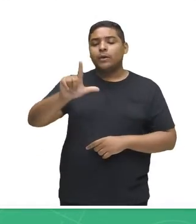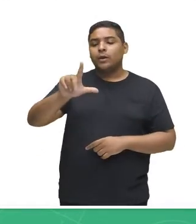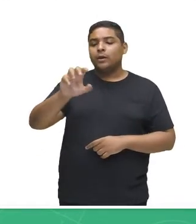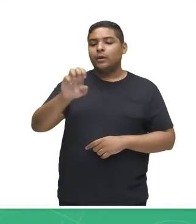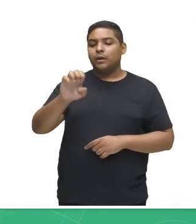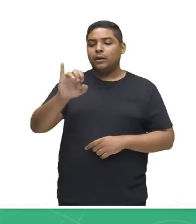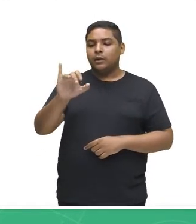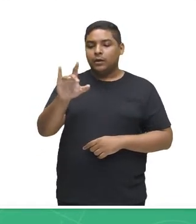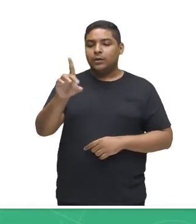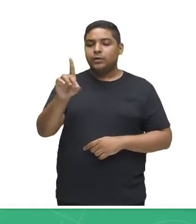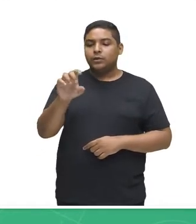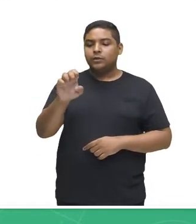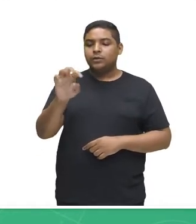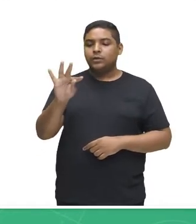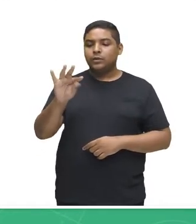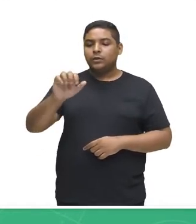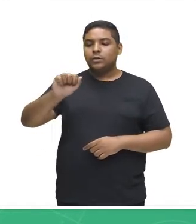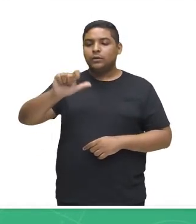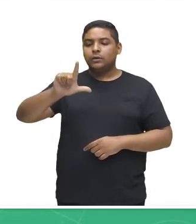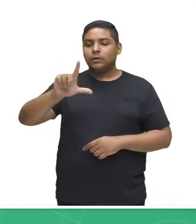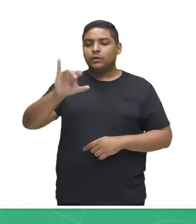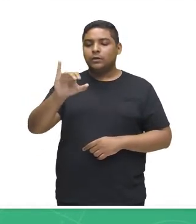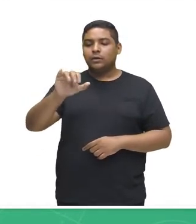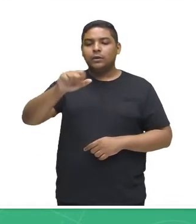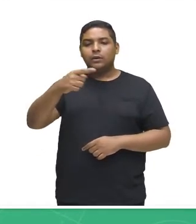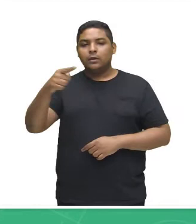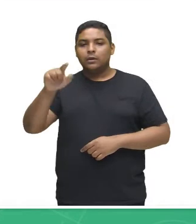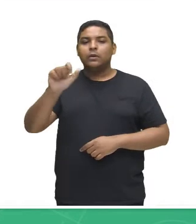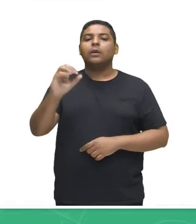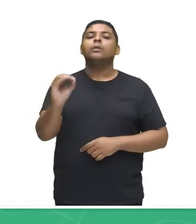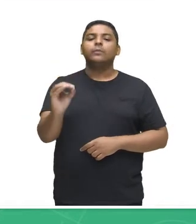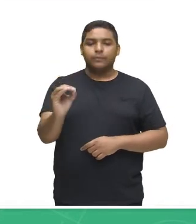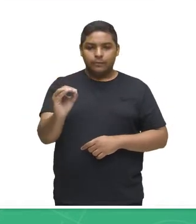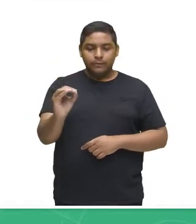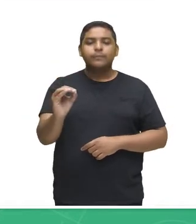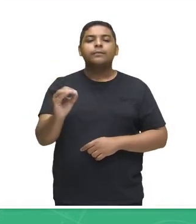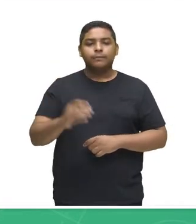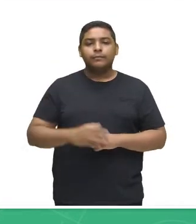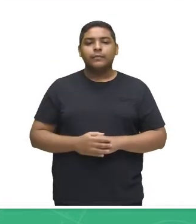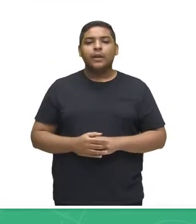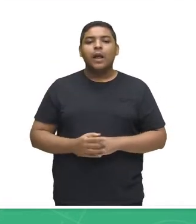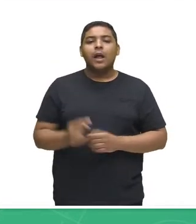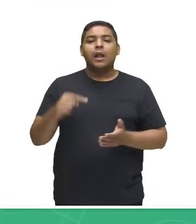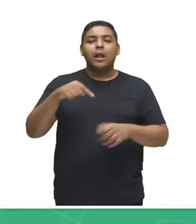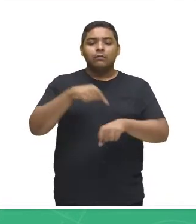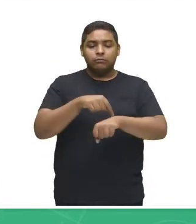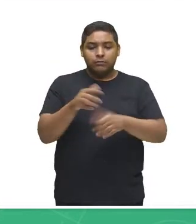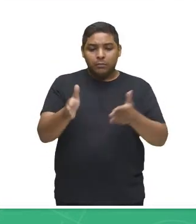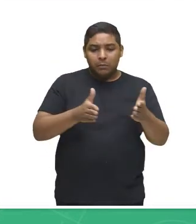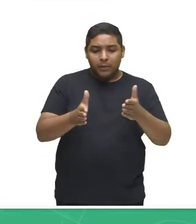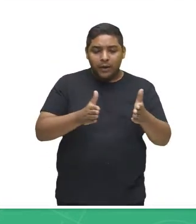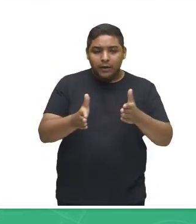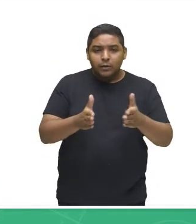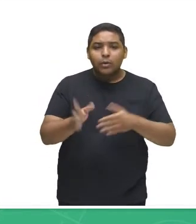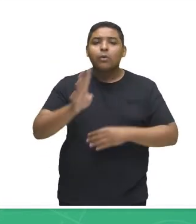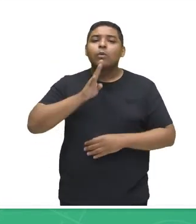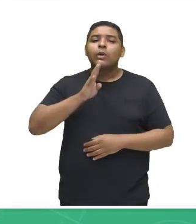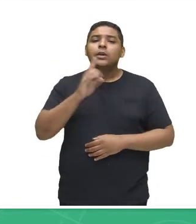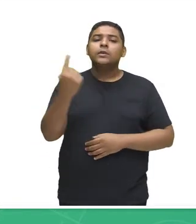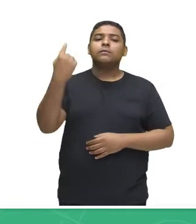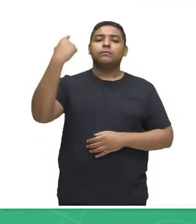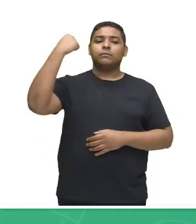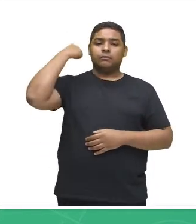Hammurabi, ele fez uma lei baseada dentro do seu tempo, da sua realidade. Então, ela é comumente chamada, olha essa frase final aí para